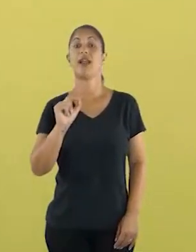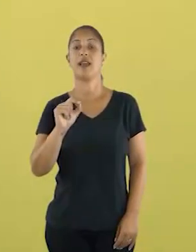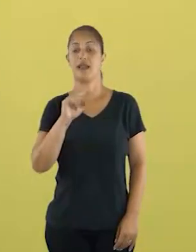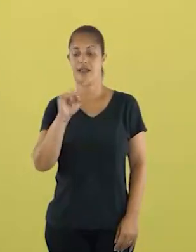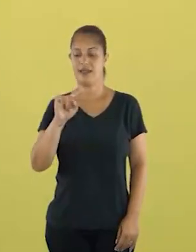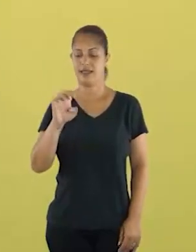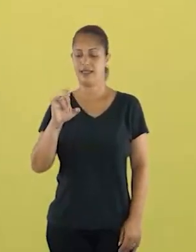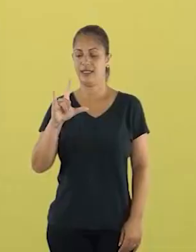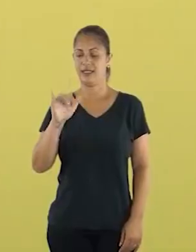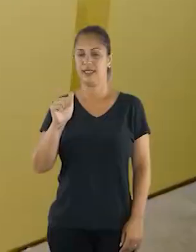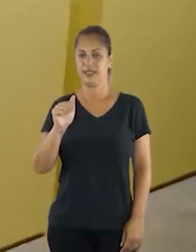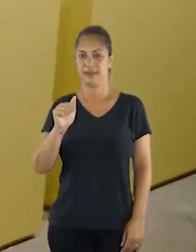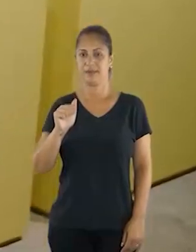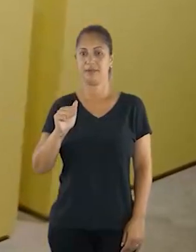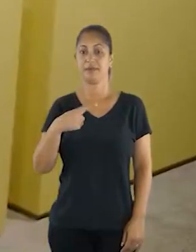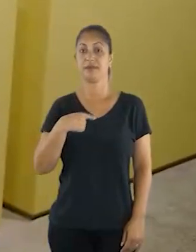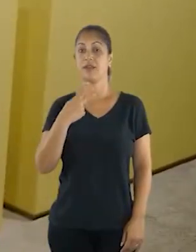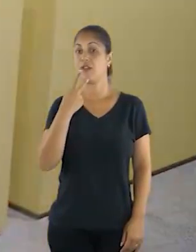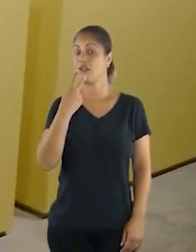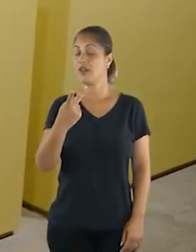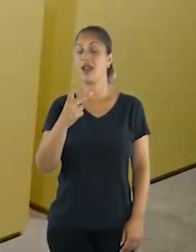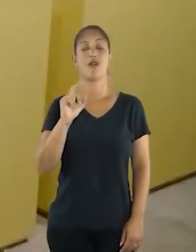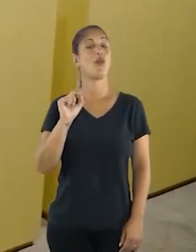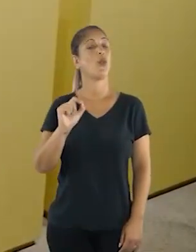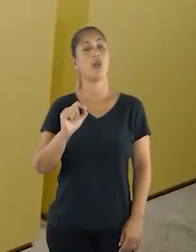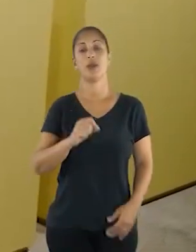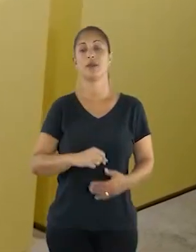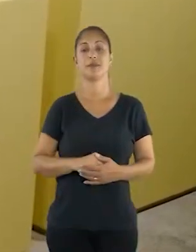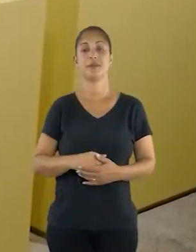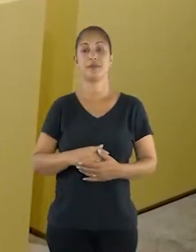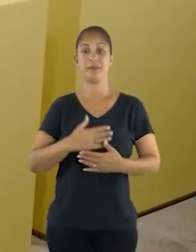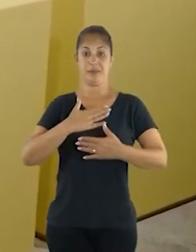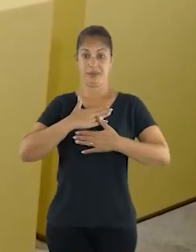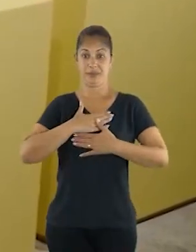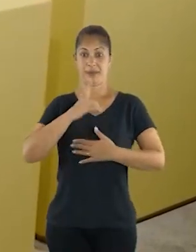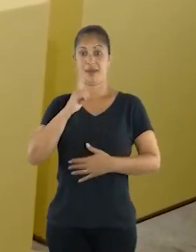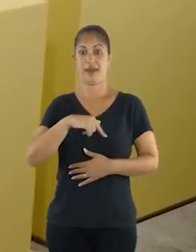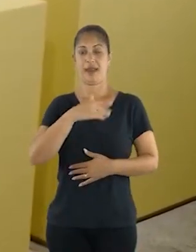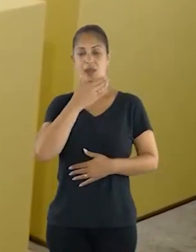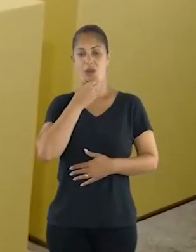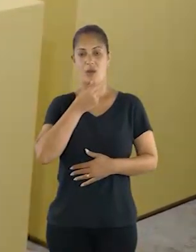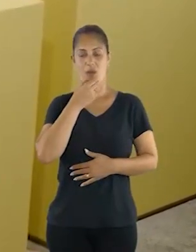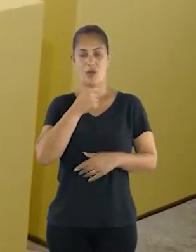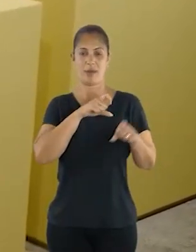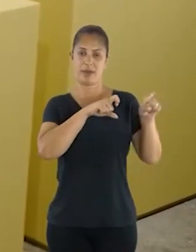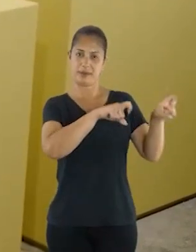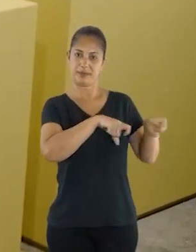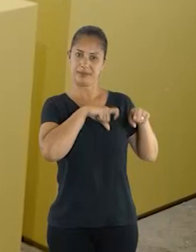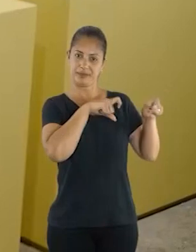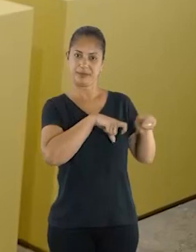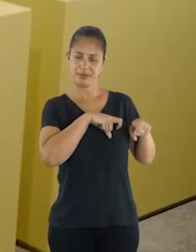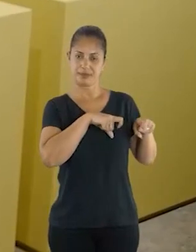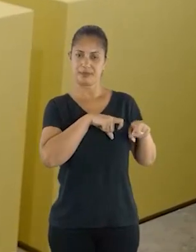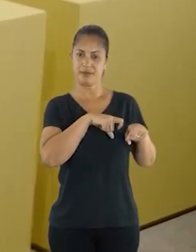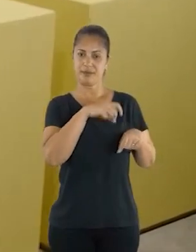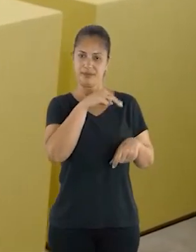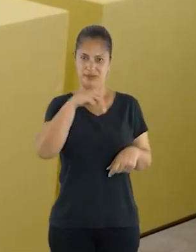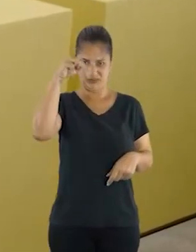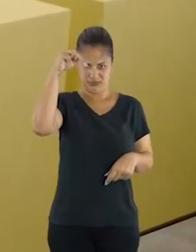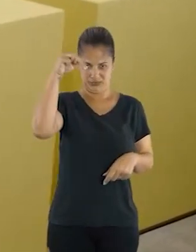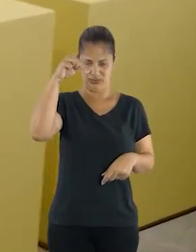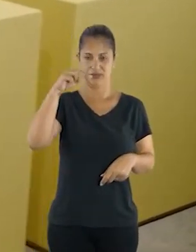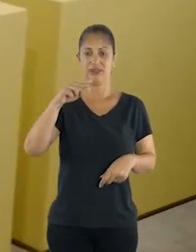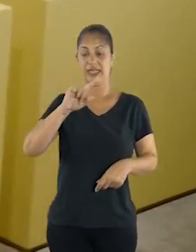da Zélia. Ele dizia que ele era um homem do sertão, e que Zélia